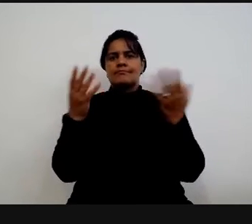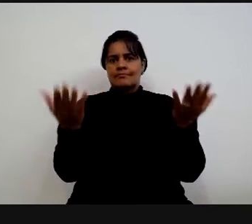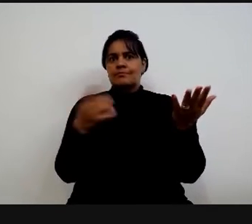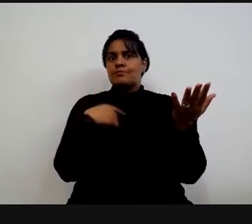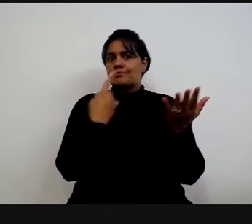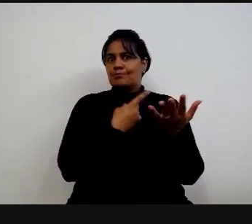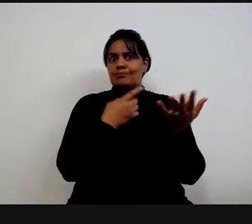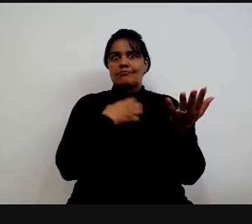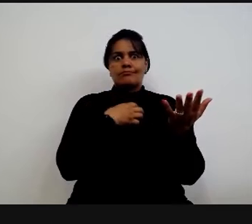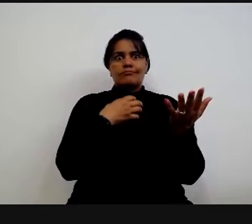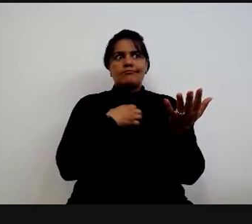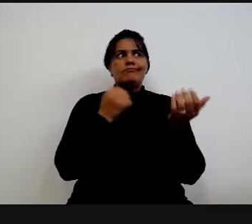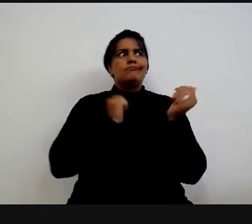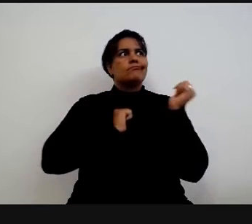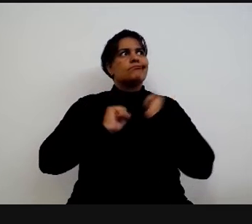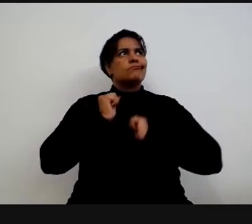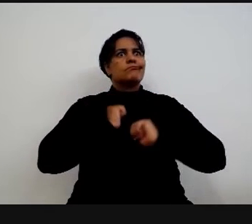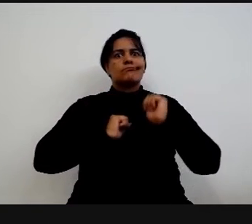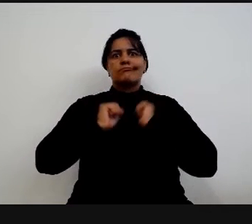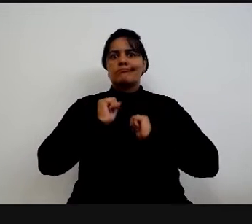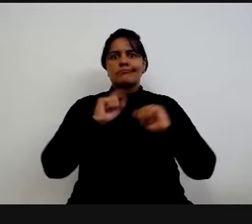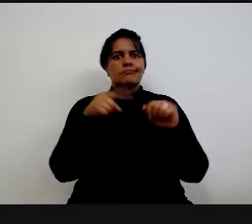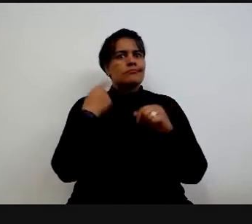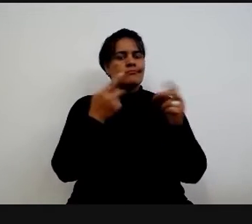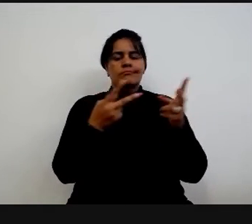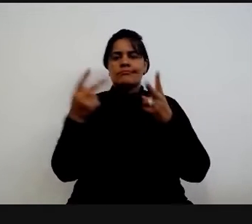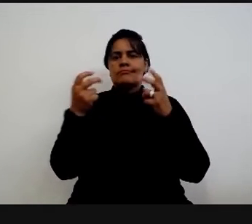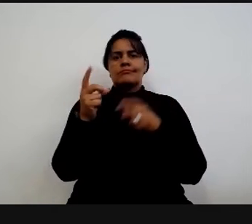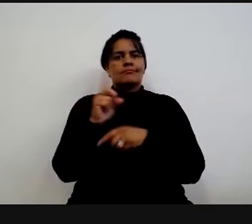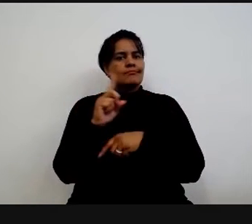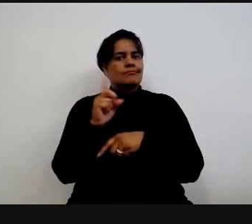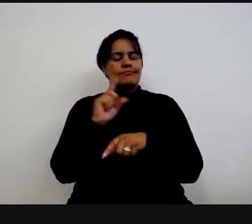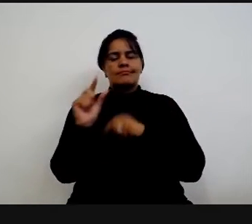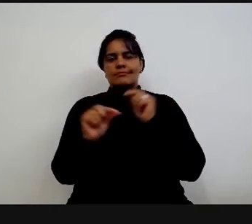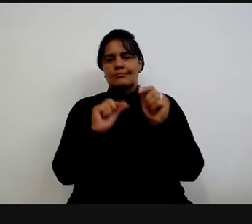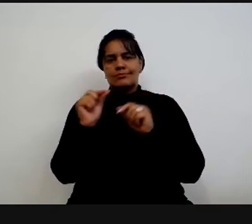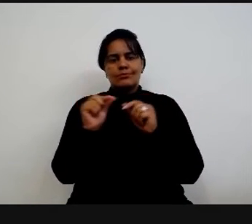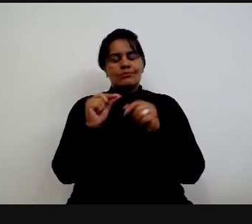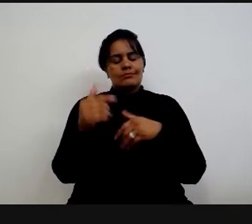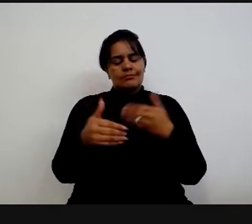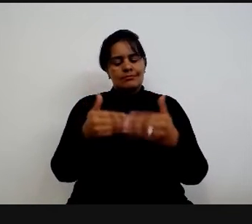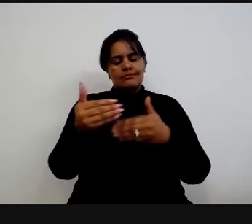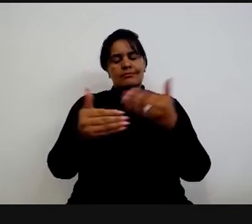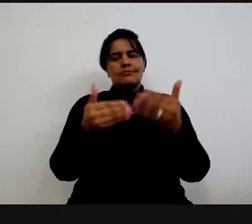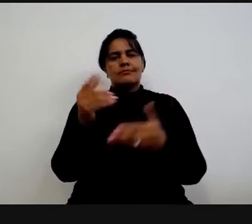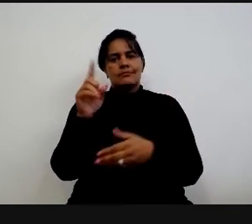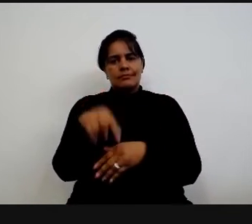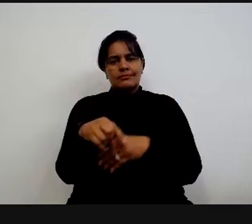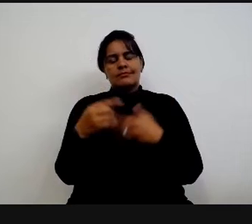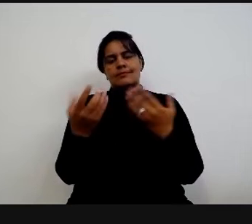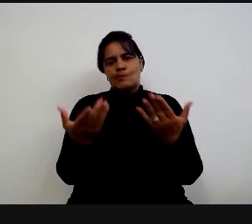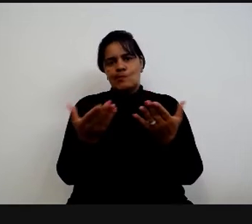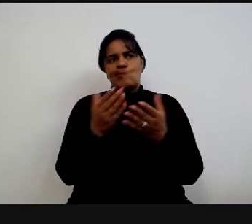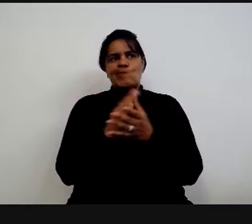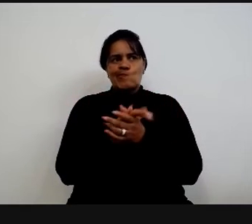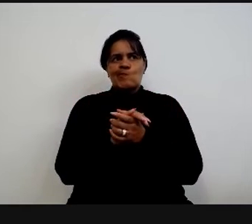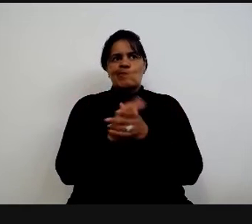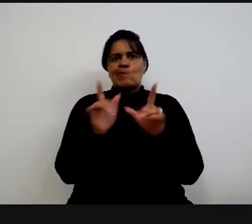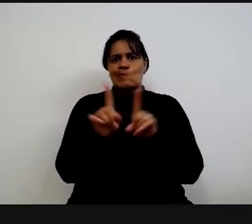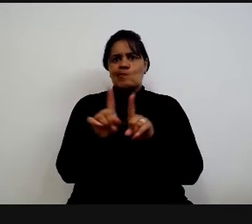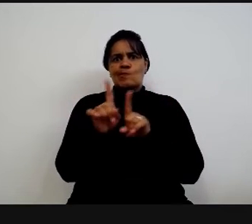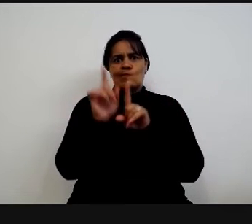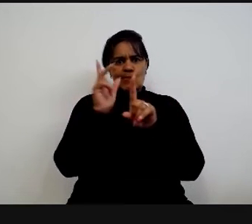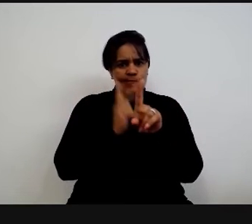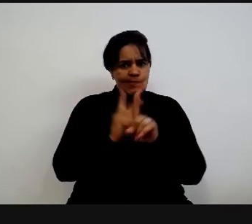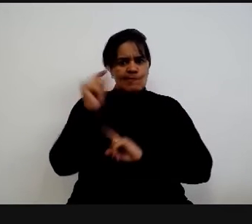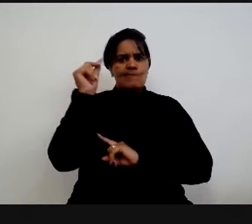fica ansioso com os desafios, né, e não percebe o que já caminhamos, e o quanto caminhamos, e as vitórias que